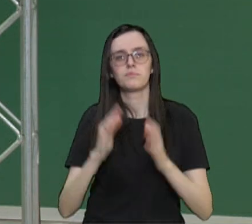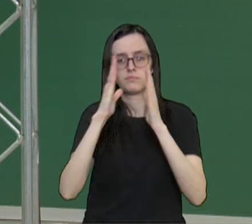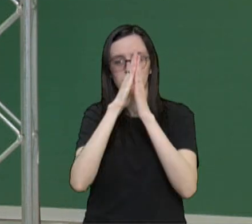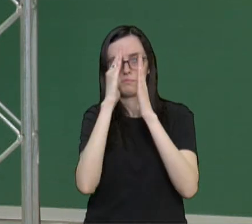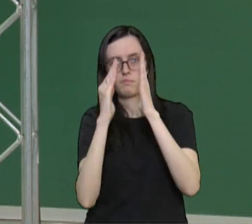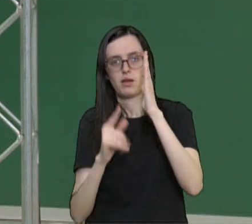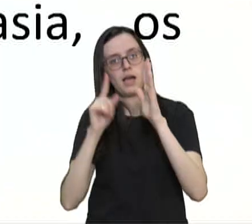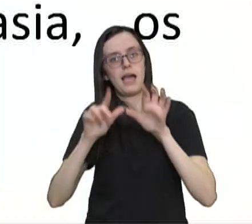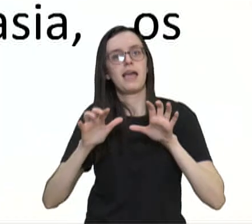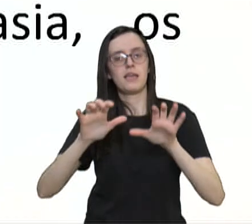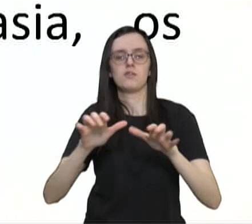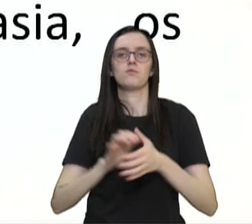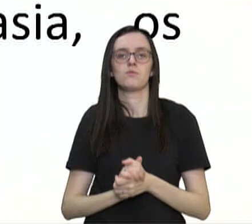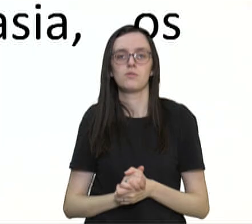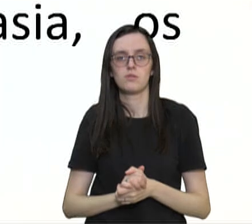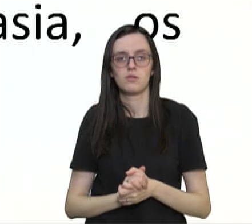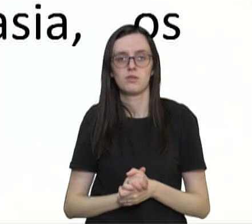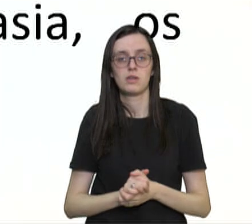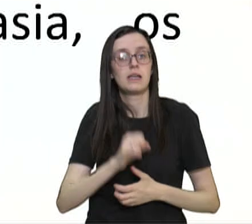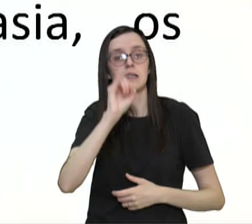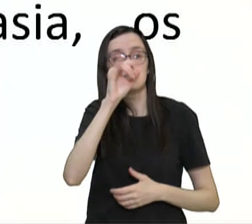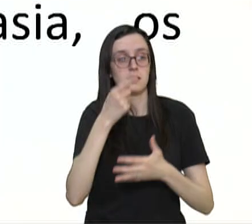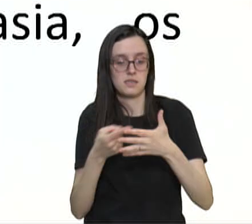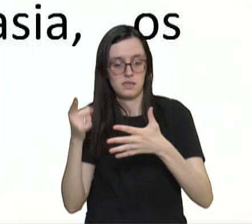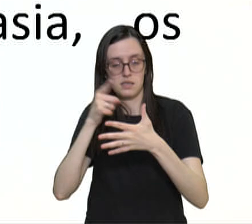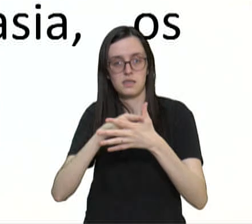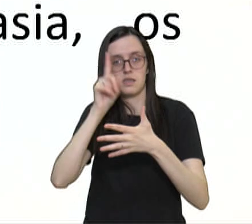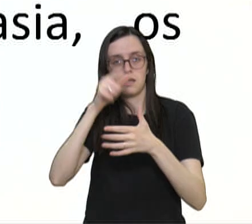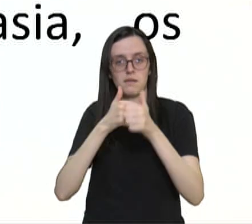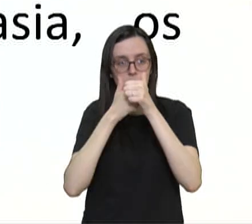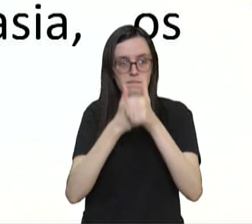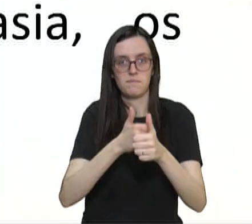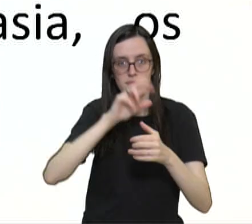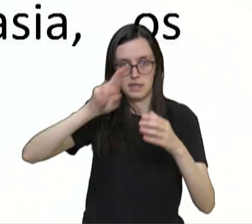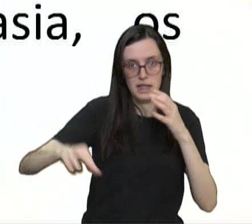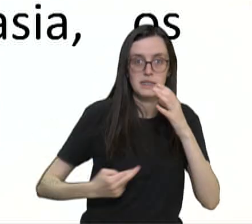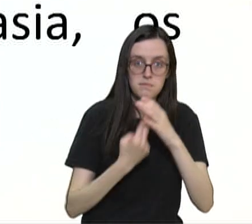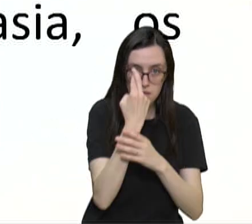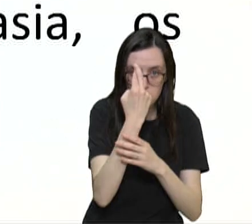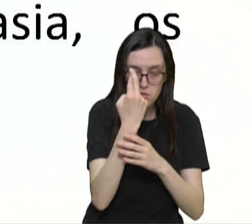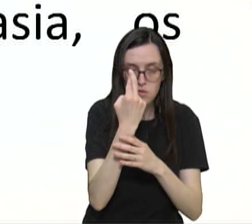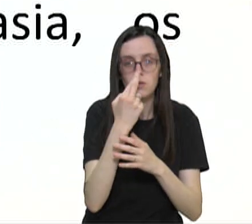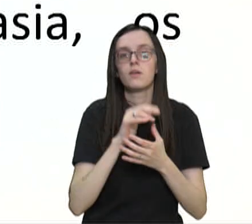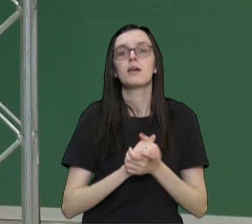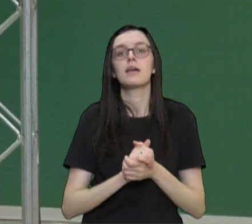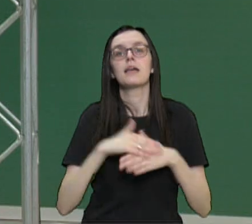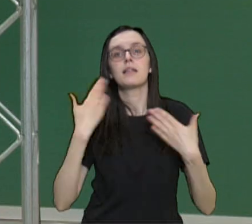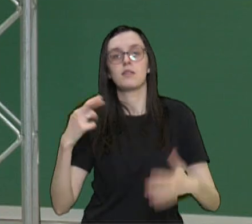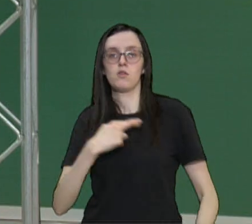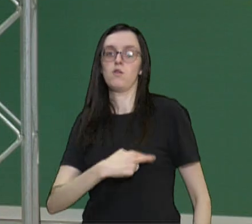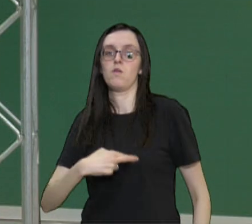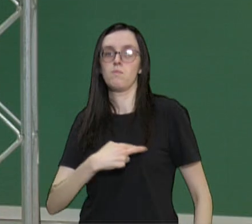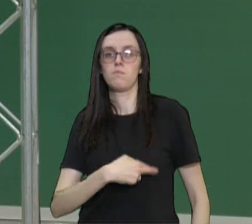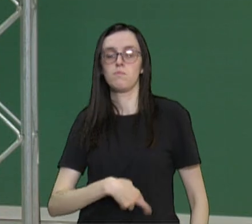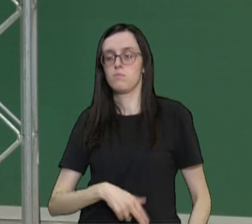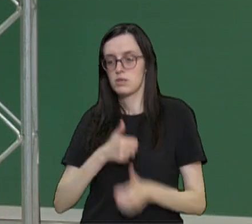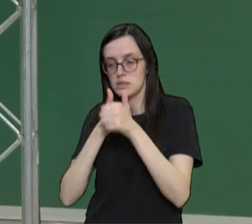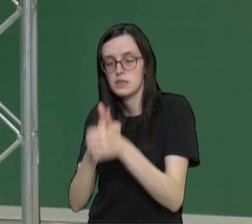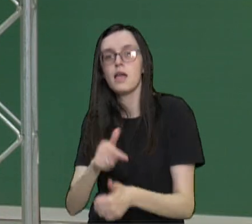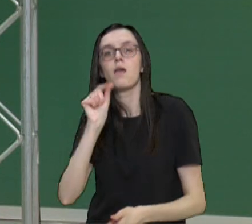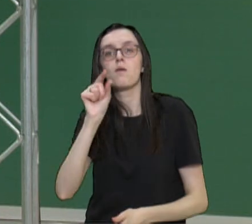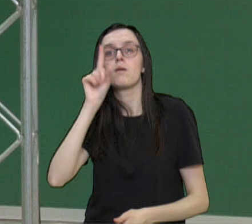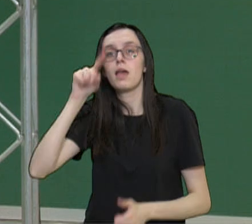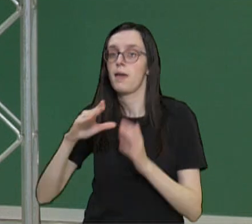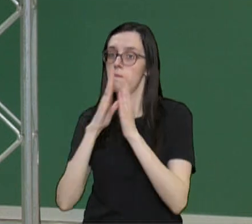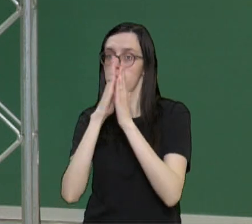né? Então, se o neoclassicismo ele vai se inspirar no Renascimento, né? O romantismo ele vai se inspirar